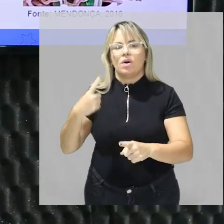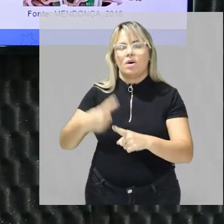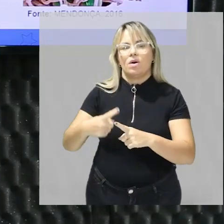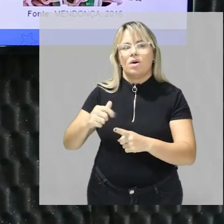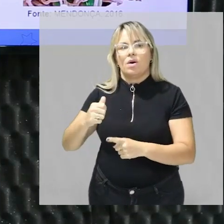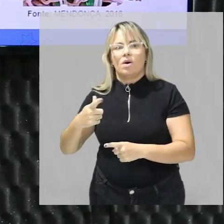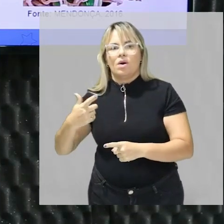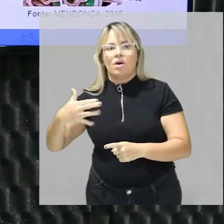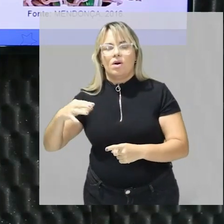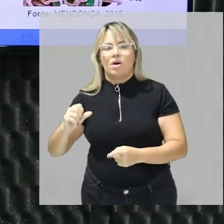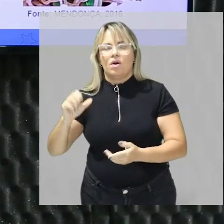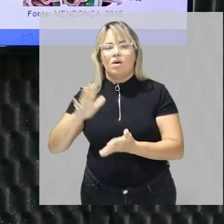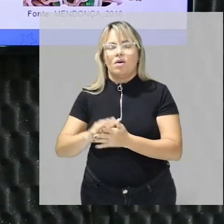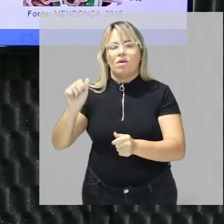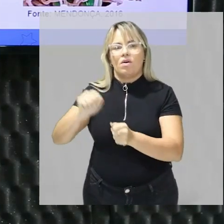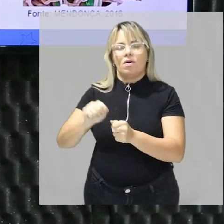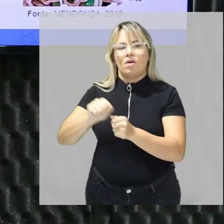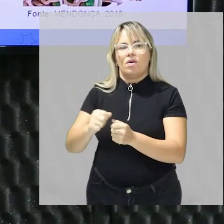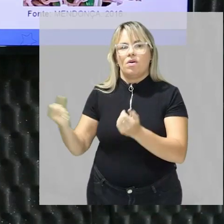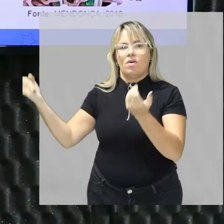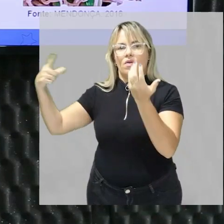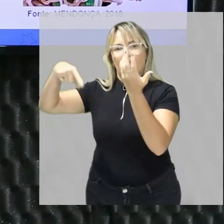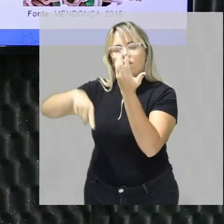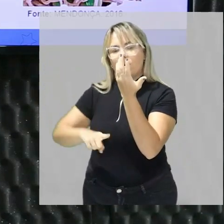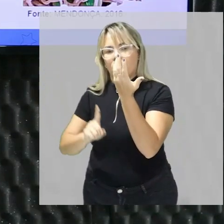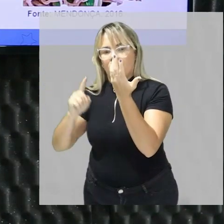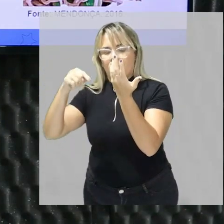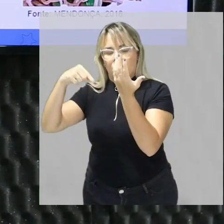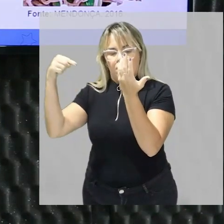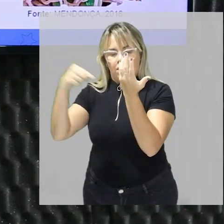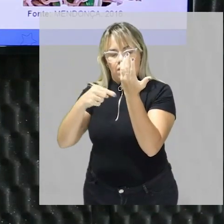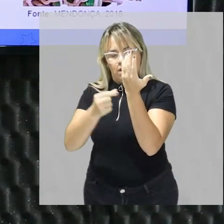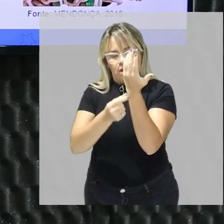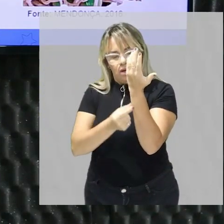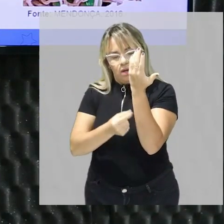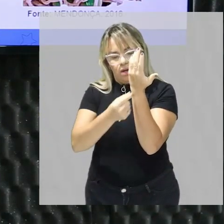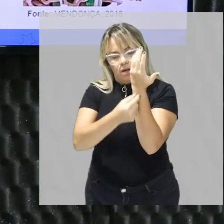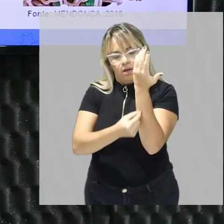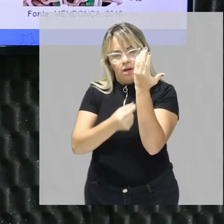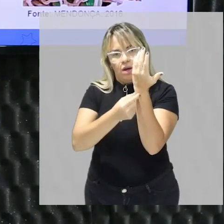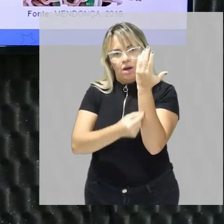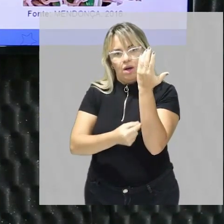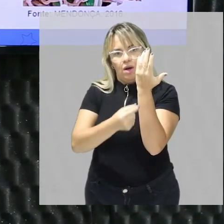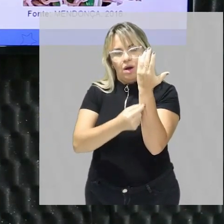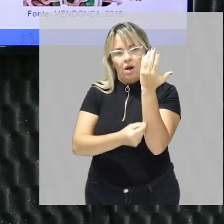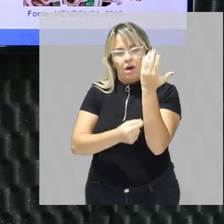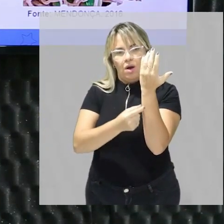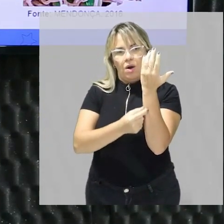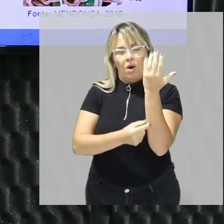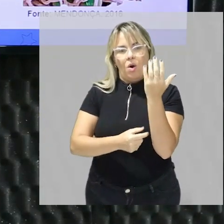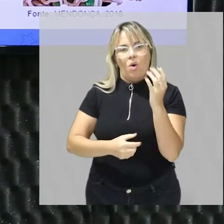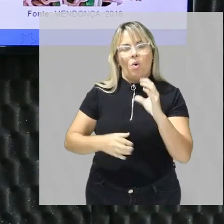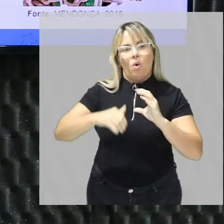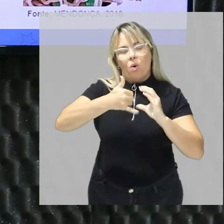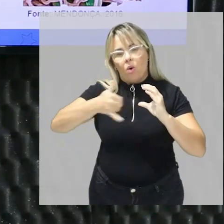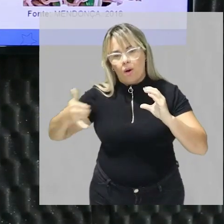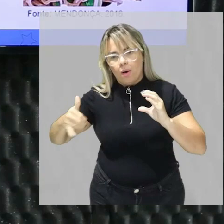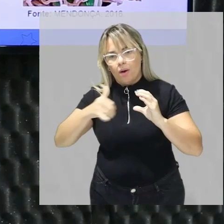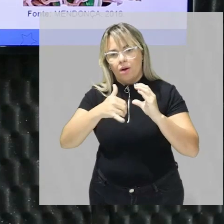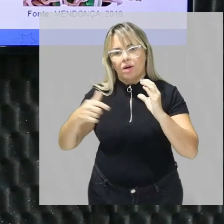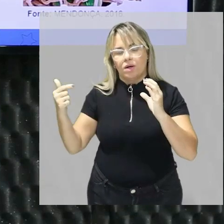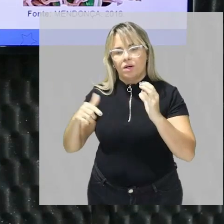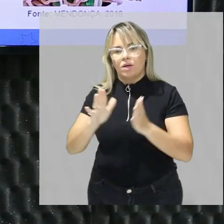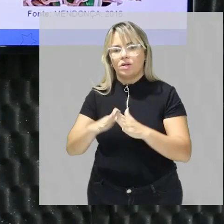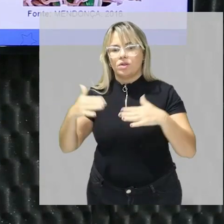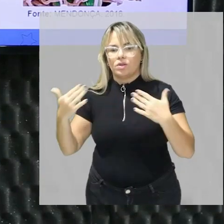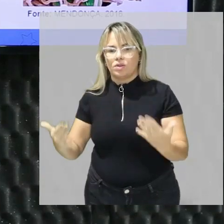elas fazem a fotossíntese e fornecem ao fungo carboidrato. O fungo, por outro lado, está protegendo essa alga aí